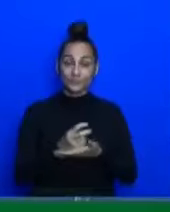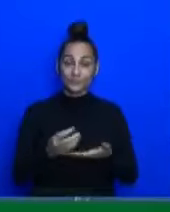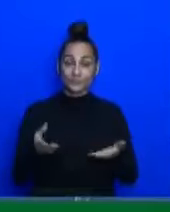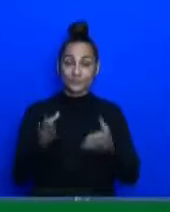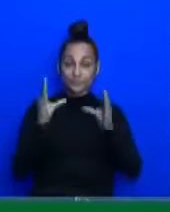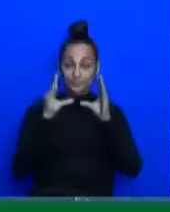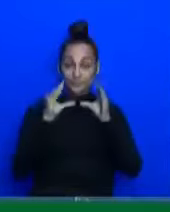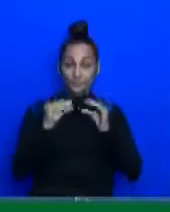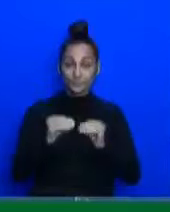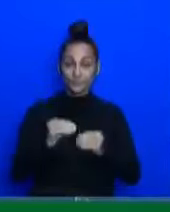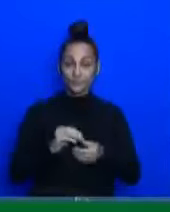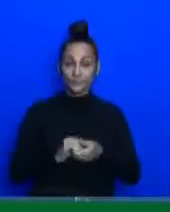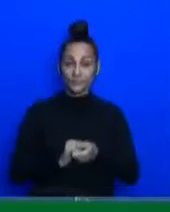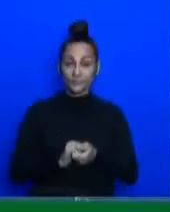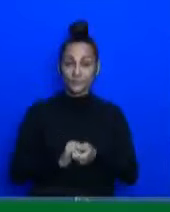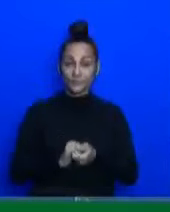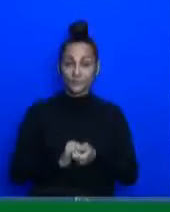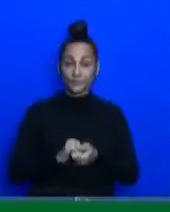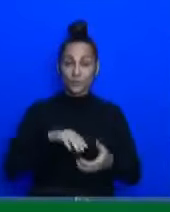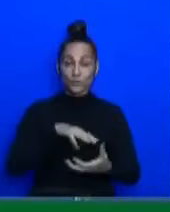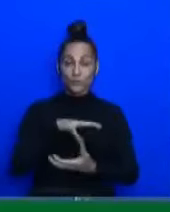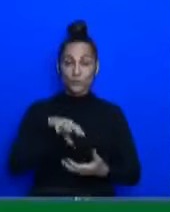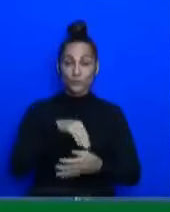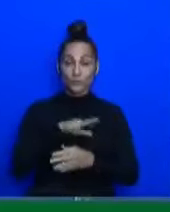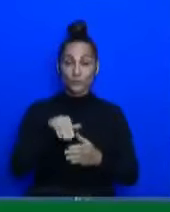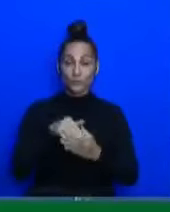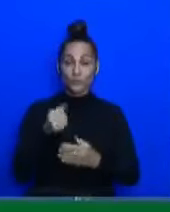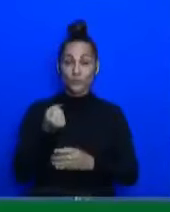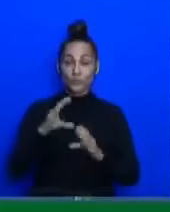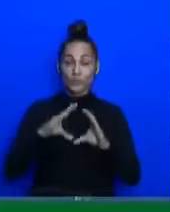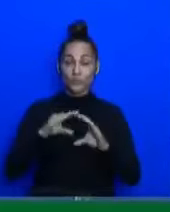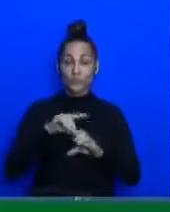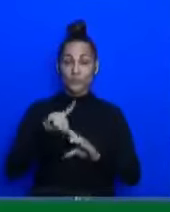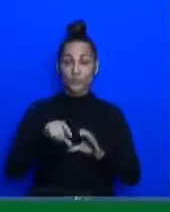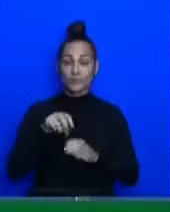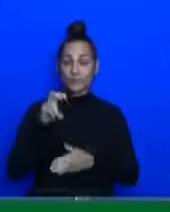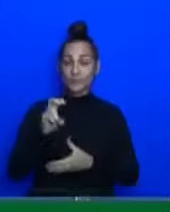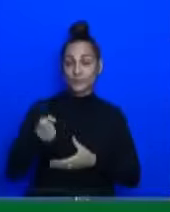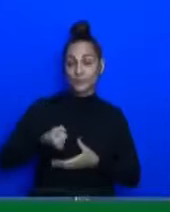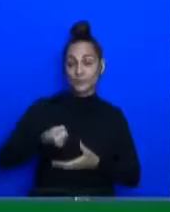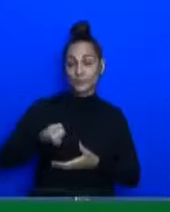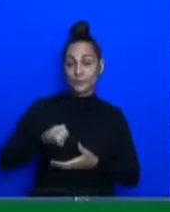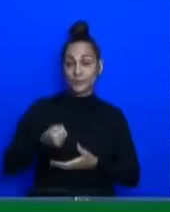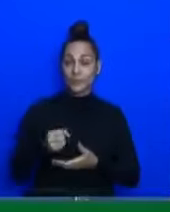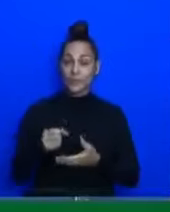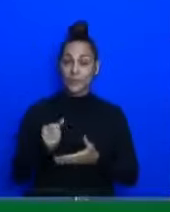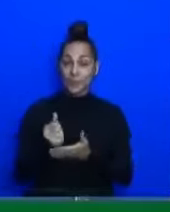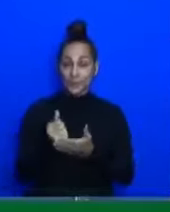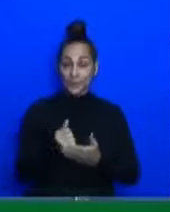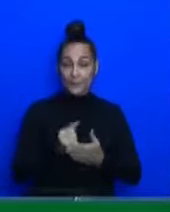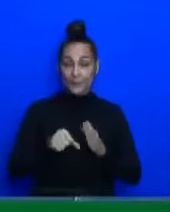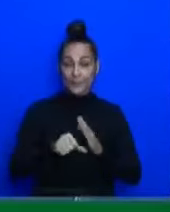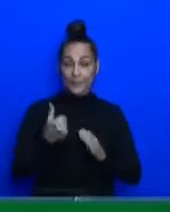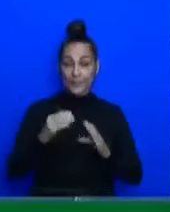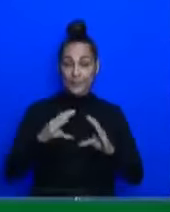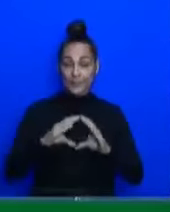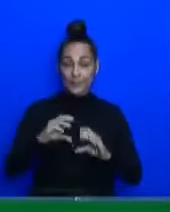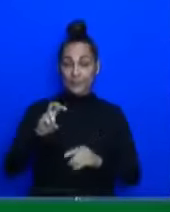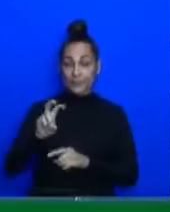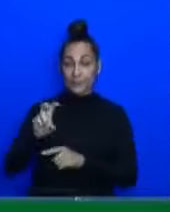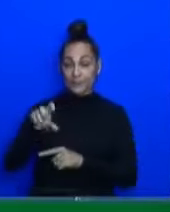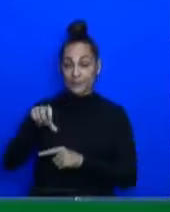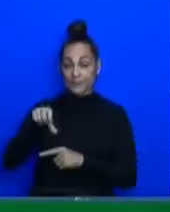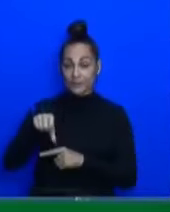noite. O Globo já está girando com todas as 80 bolas para o sorteio das 5 dezenas. Saindo a primeira bola, a de